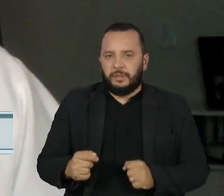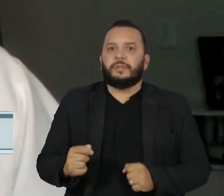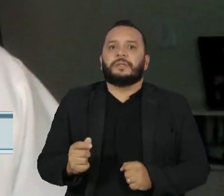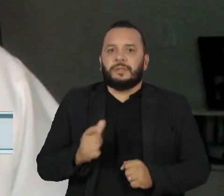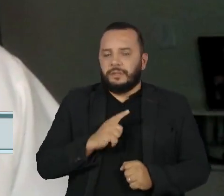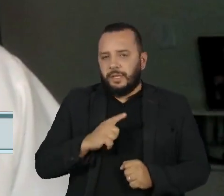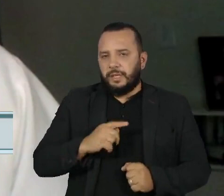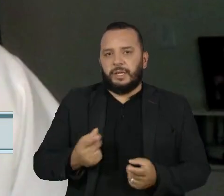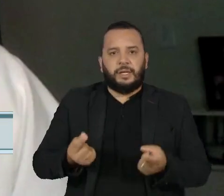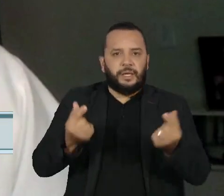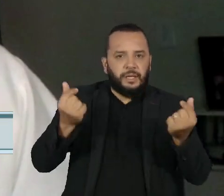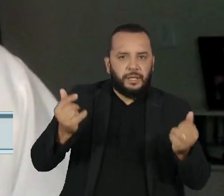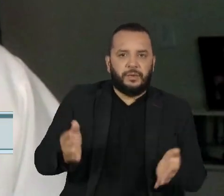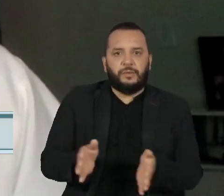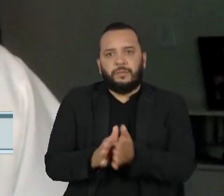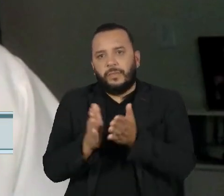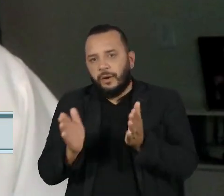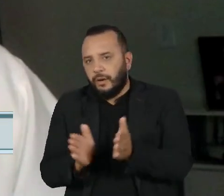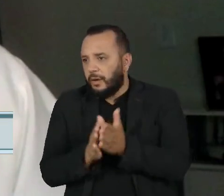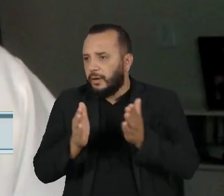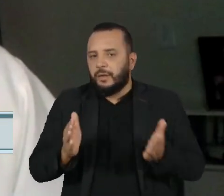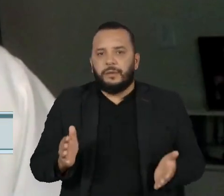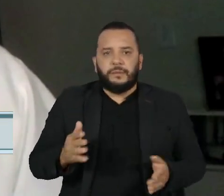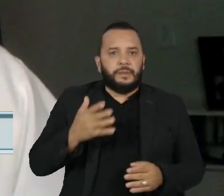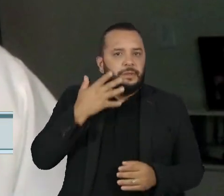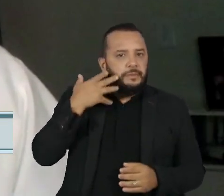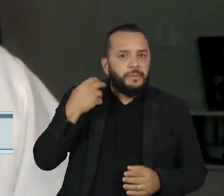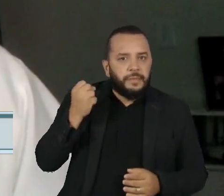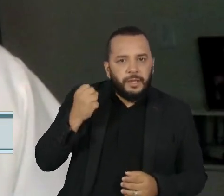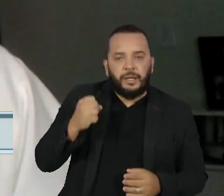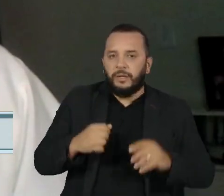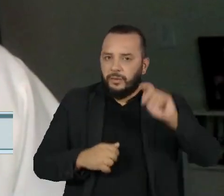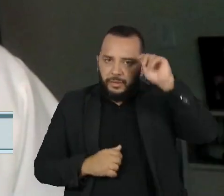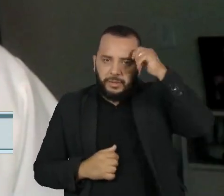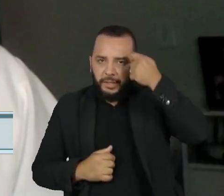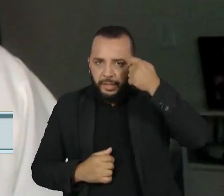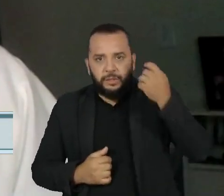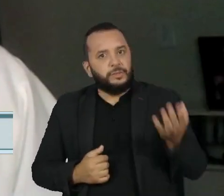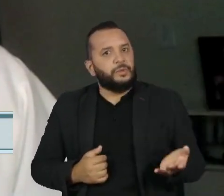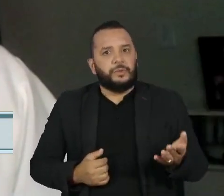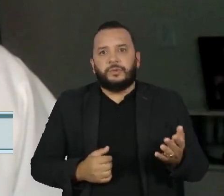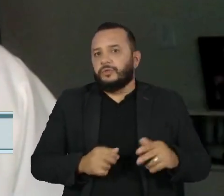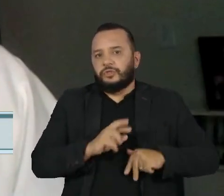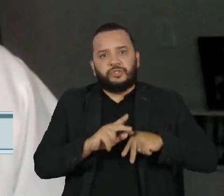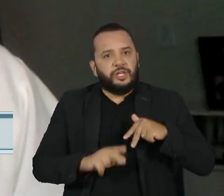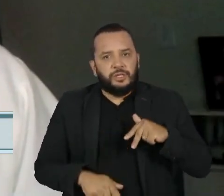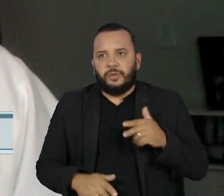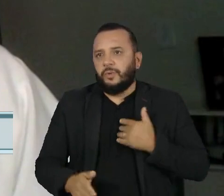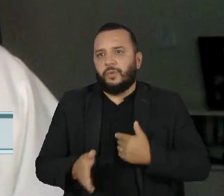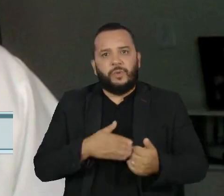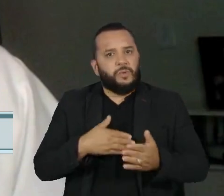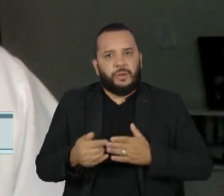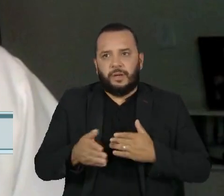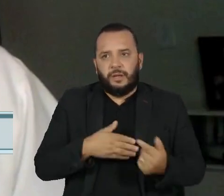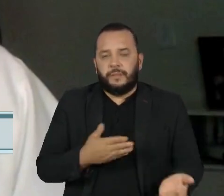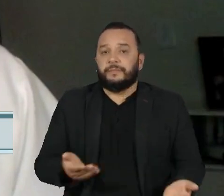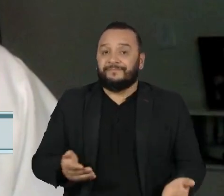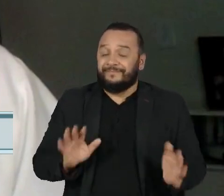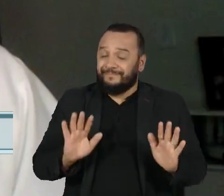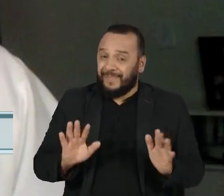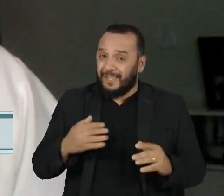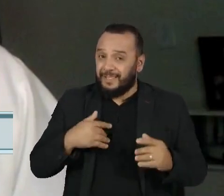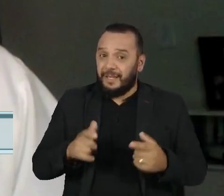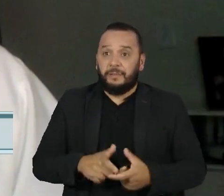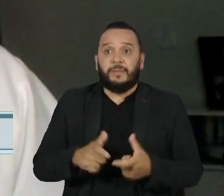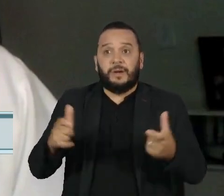e brancos, em pessoas com as mais diferentes identidades de gênero. É lógico que existe uma concentração